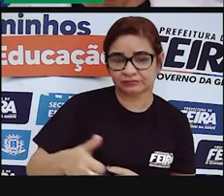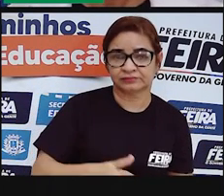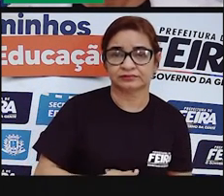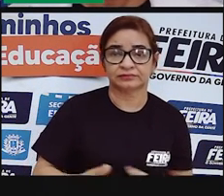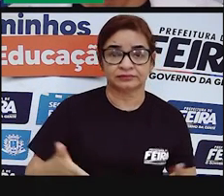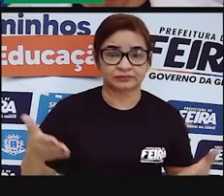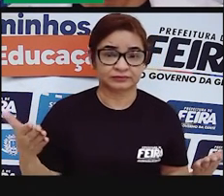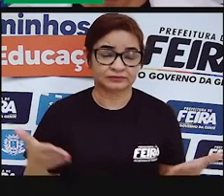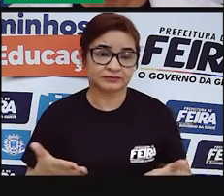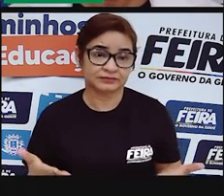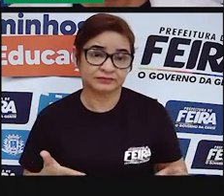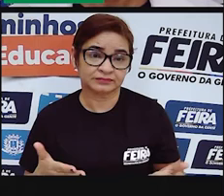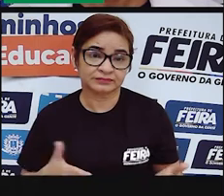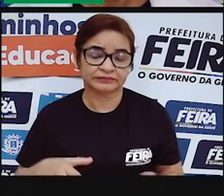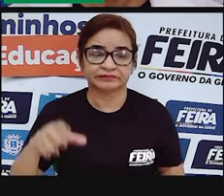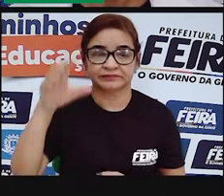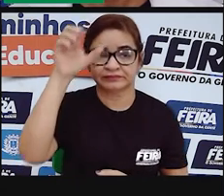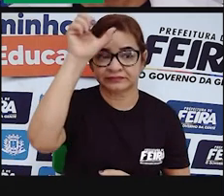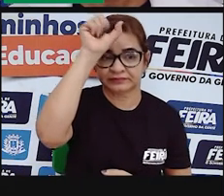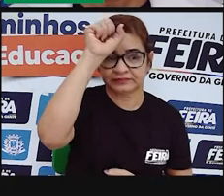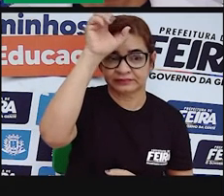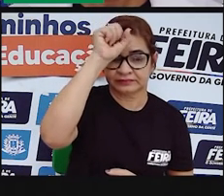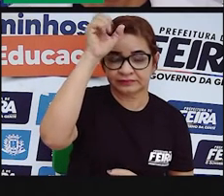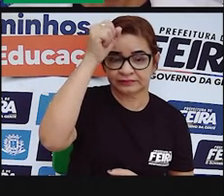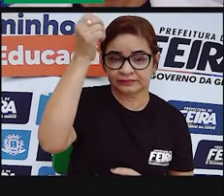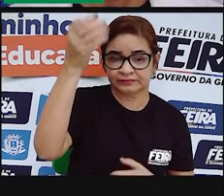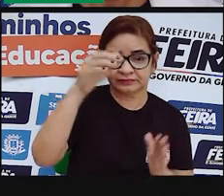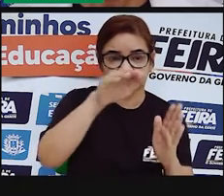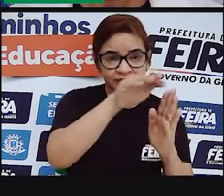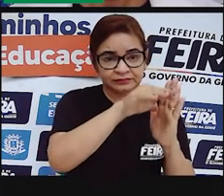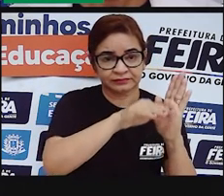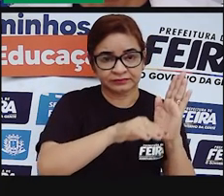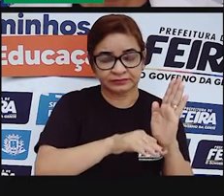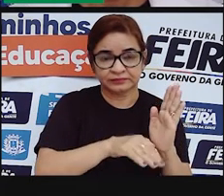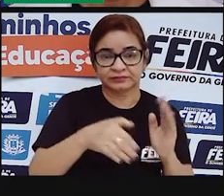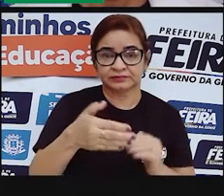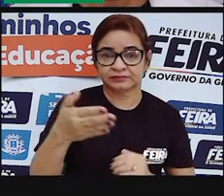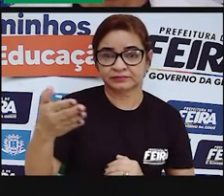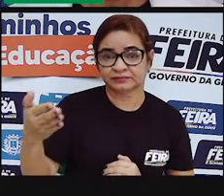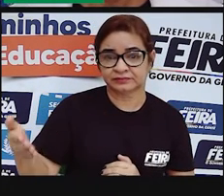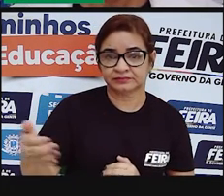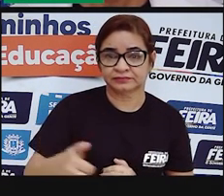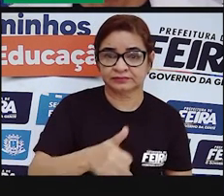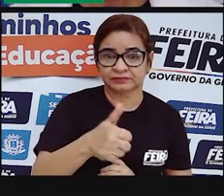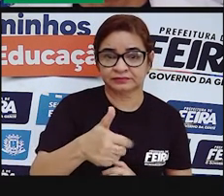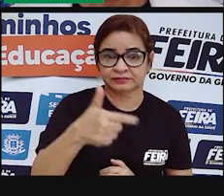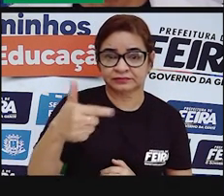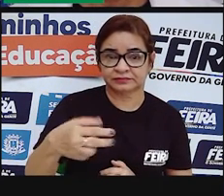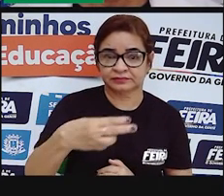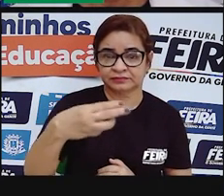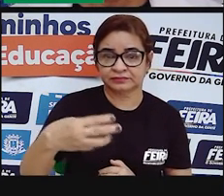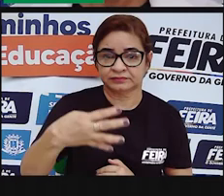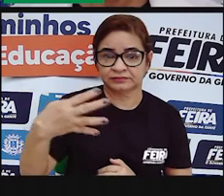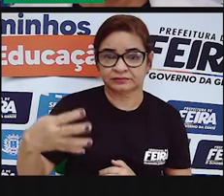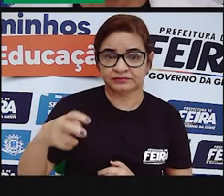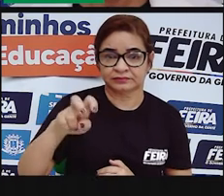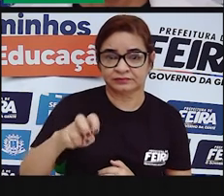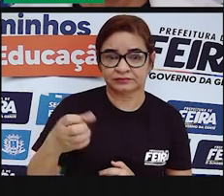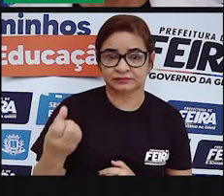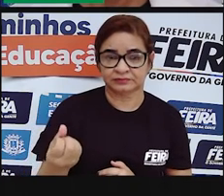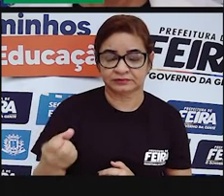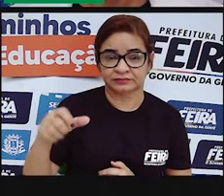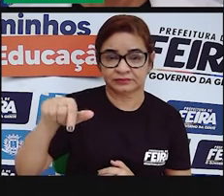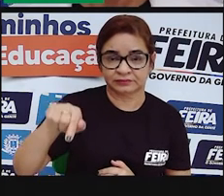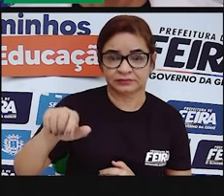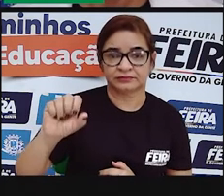linguagens, elas são inúmeras. Agora, nós vamos dar continuidade com essas figuras que vocês